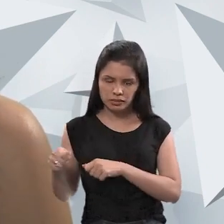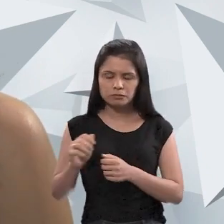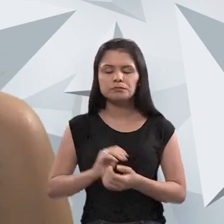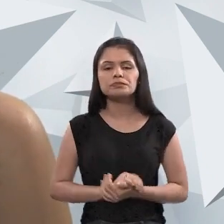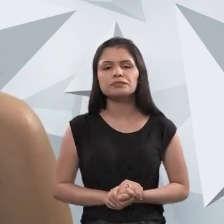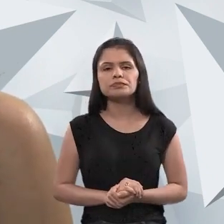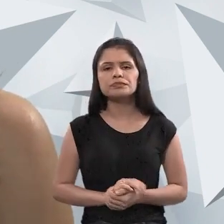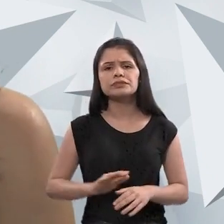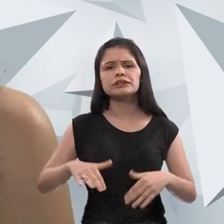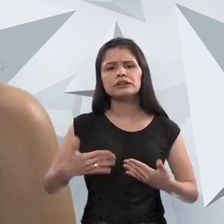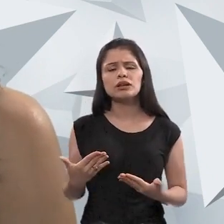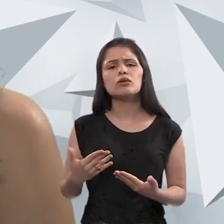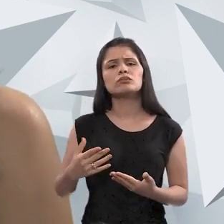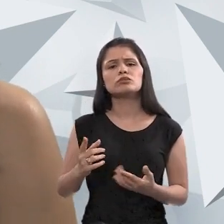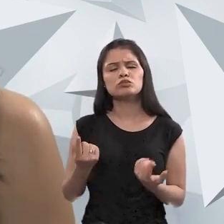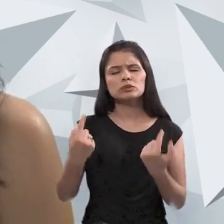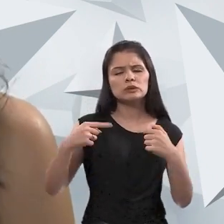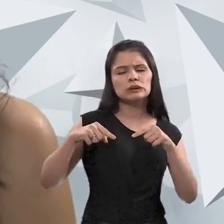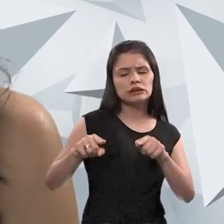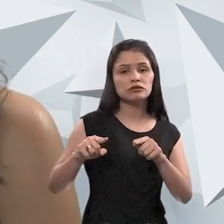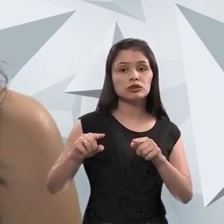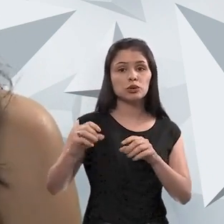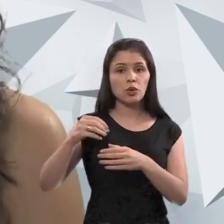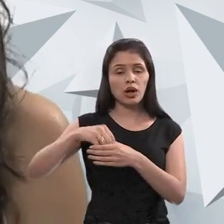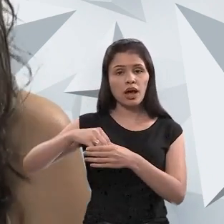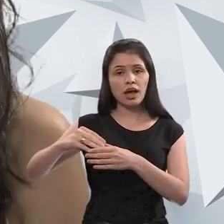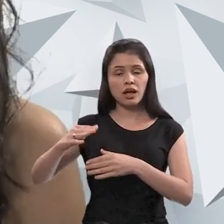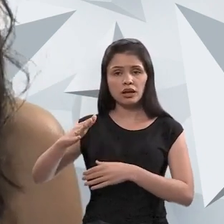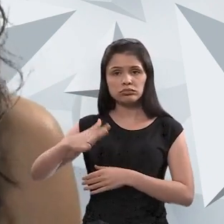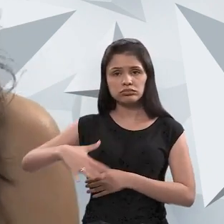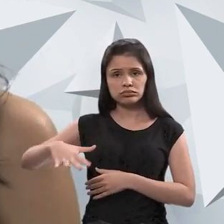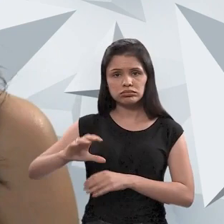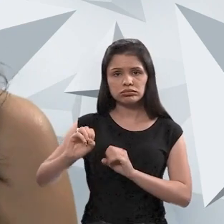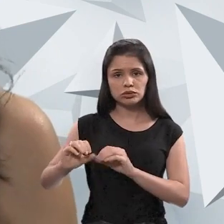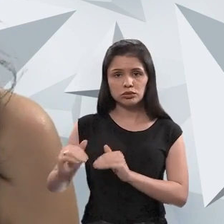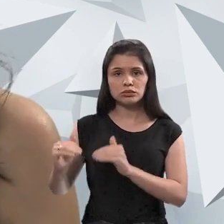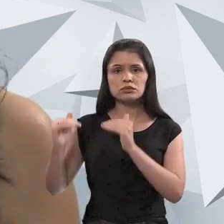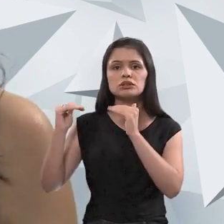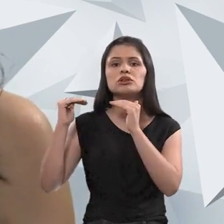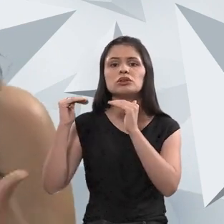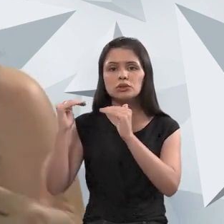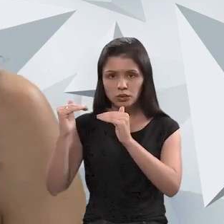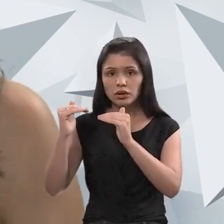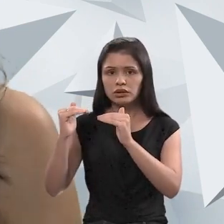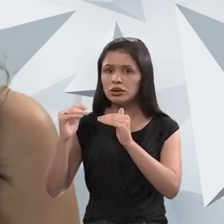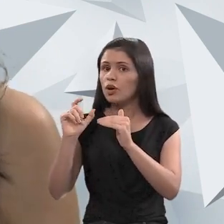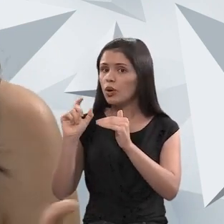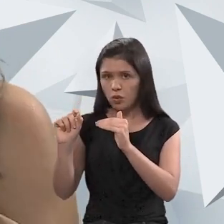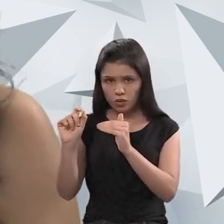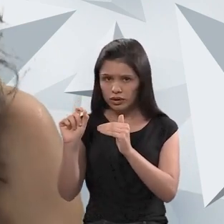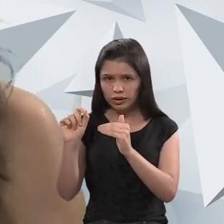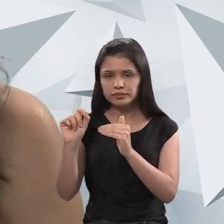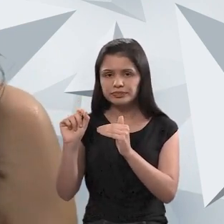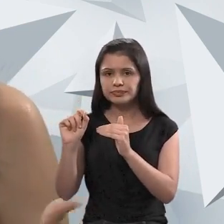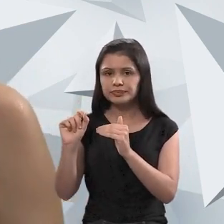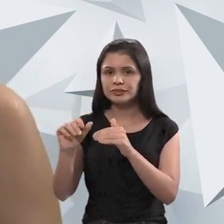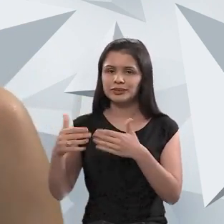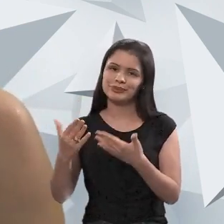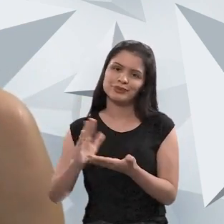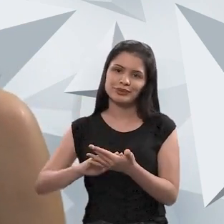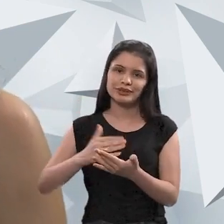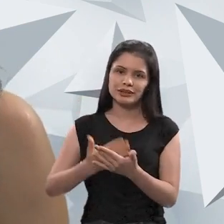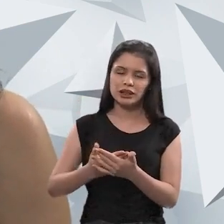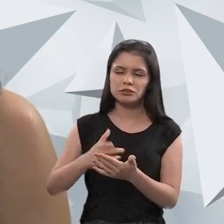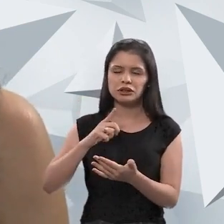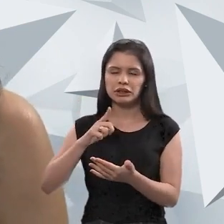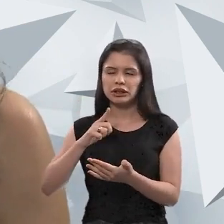superior? Então, esse intérprete que tem uma formação mais generalista ou que se formou ao longo da vida no contato